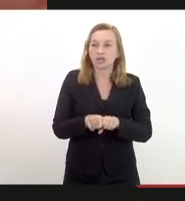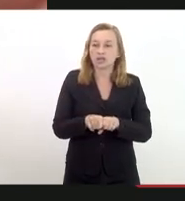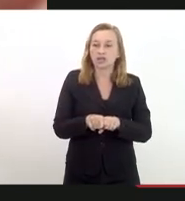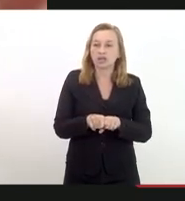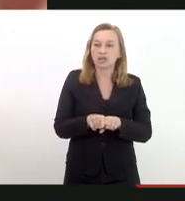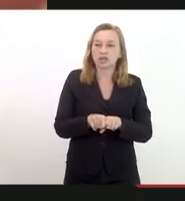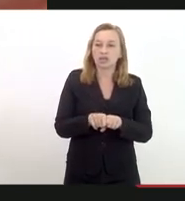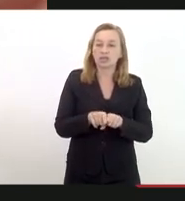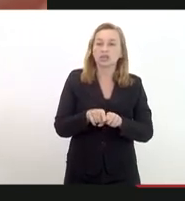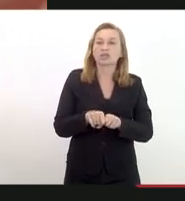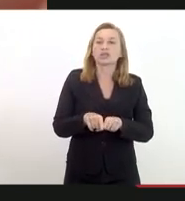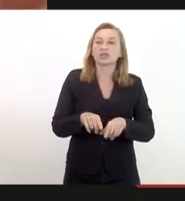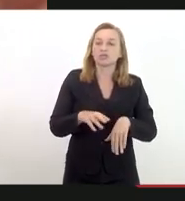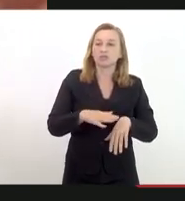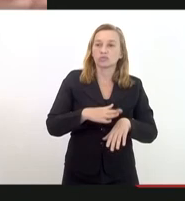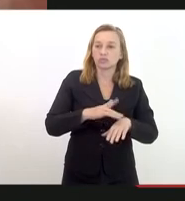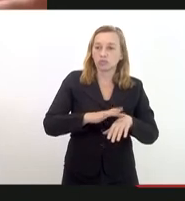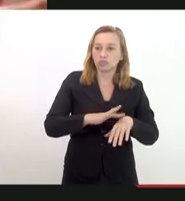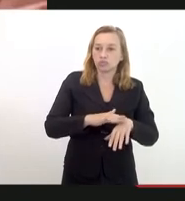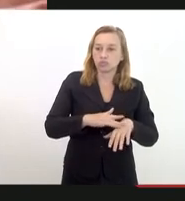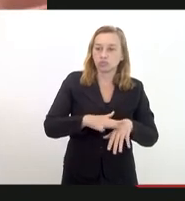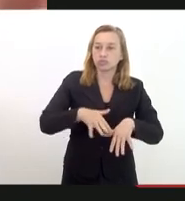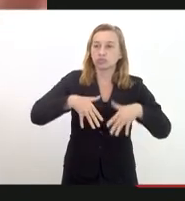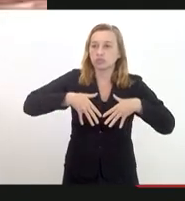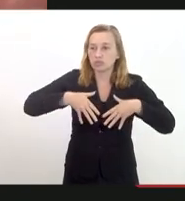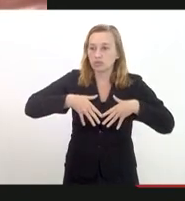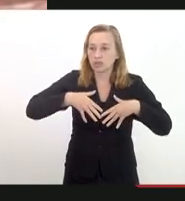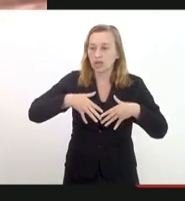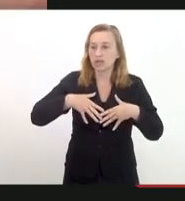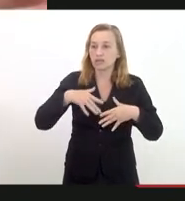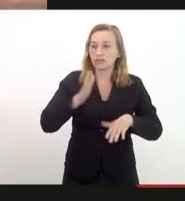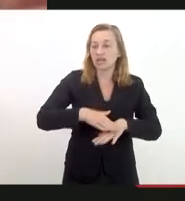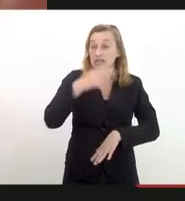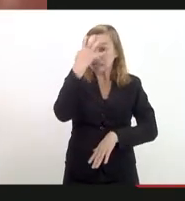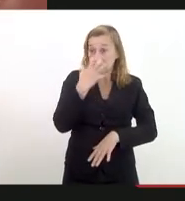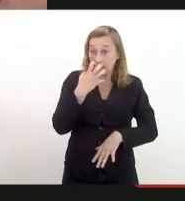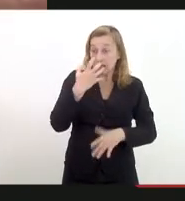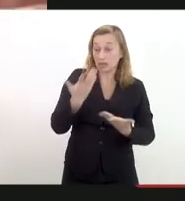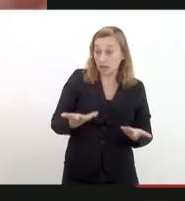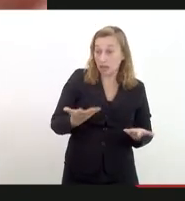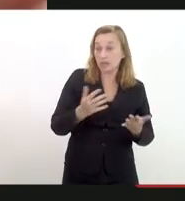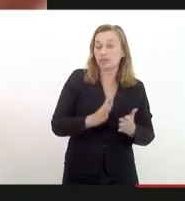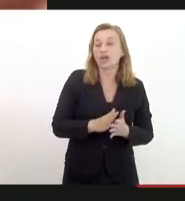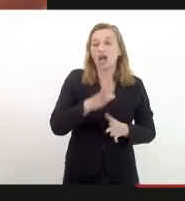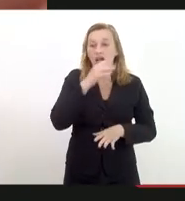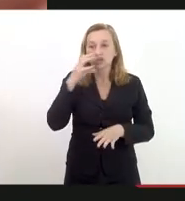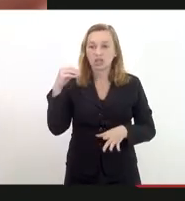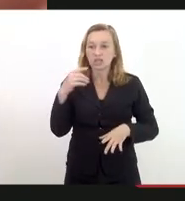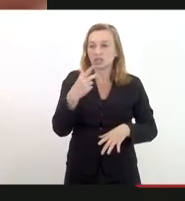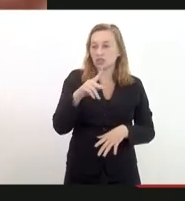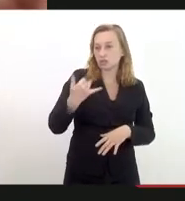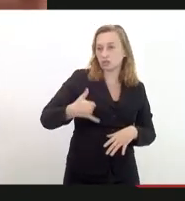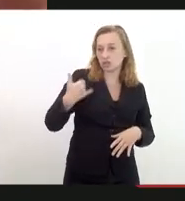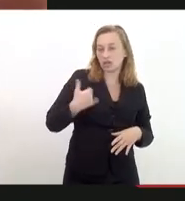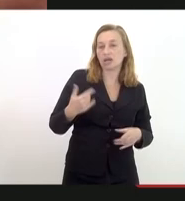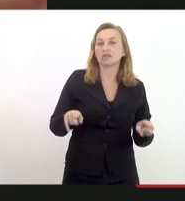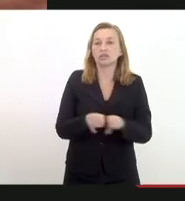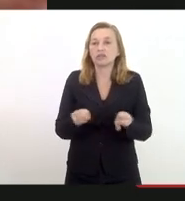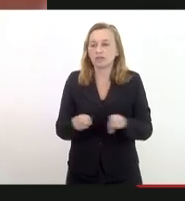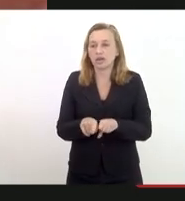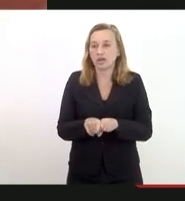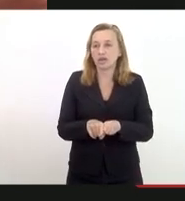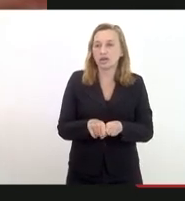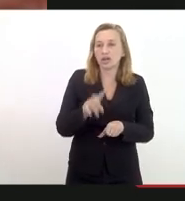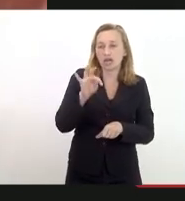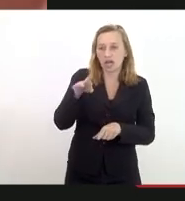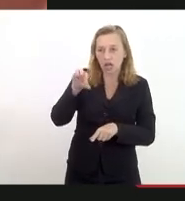multiresistentes. São leitos que, de adolescente, por sua peculiaridade, por sua faixa etária, e o leito de paciente multiresistente